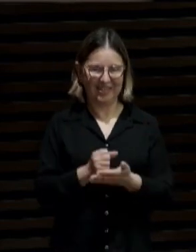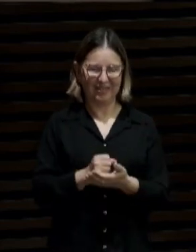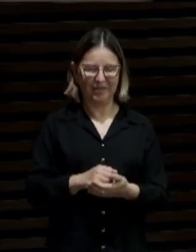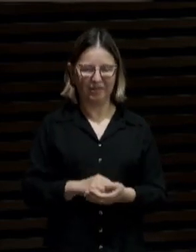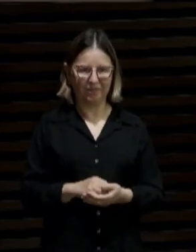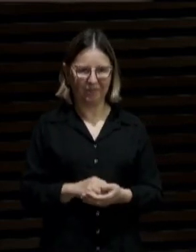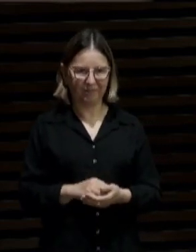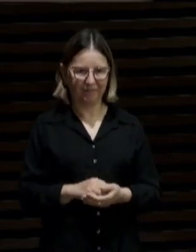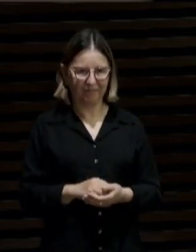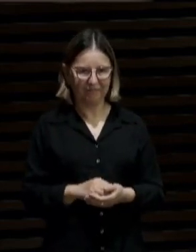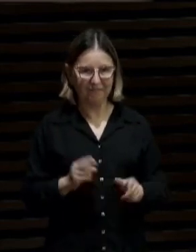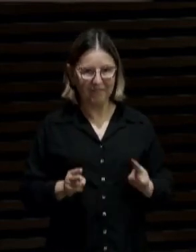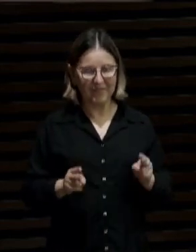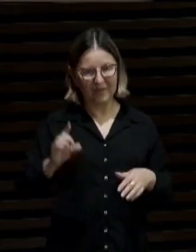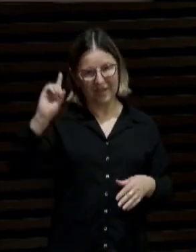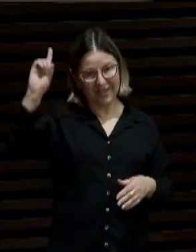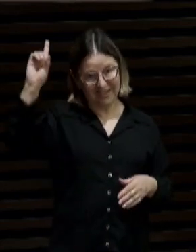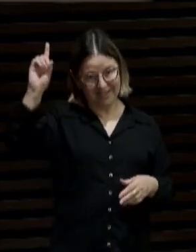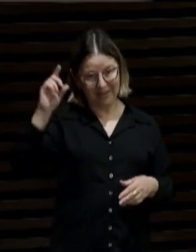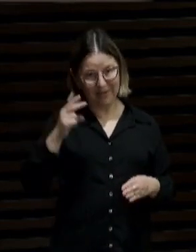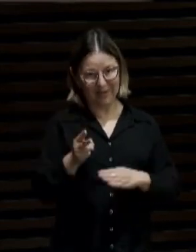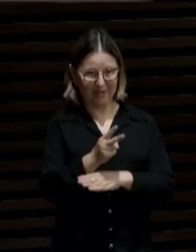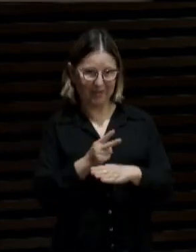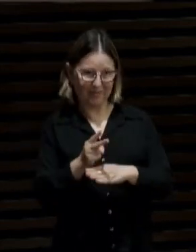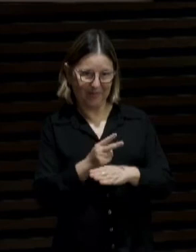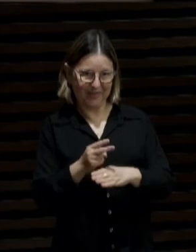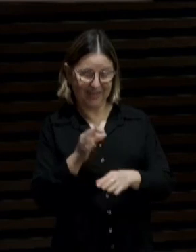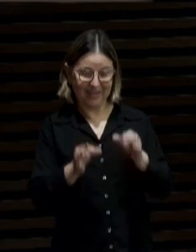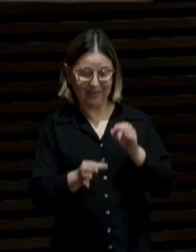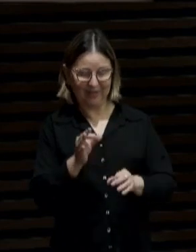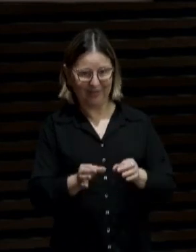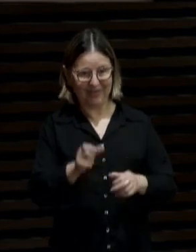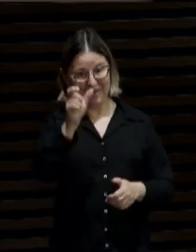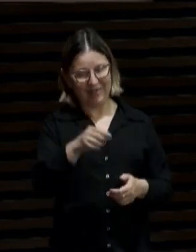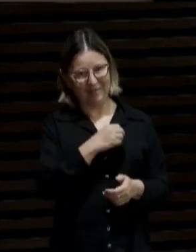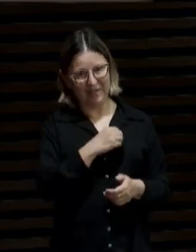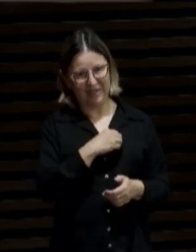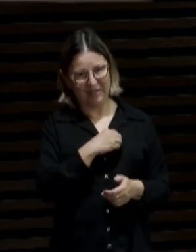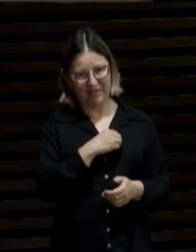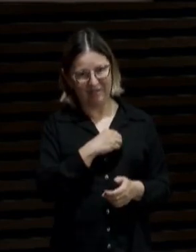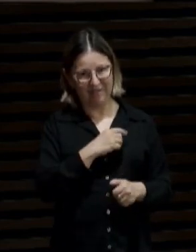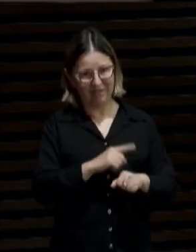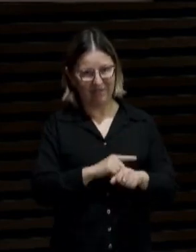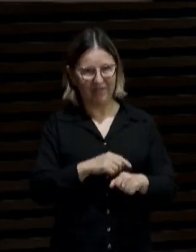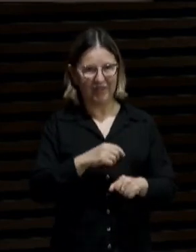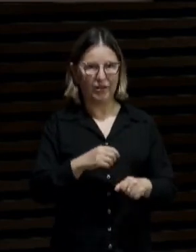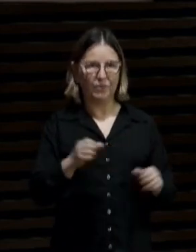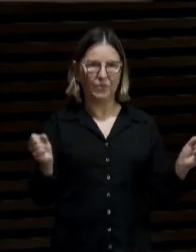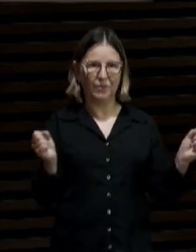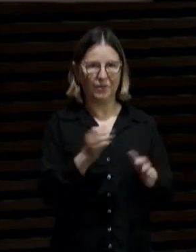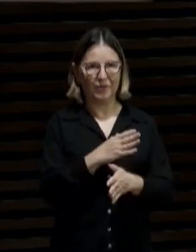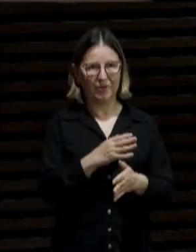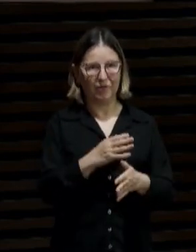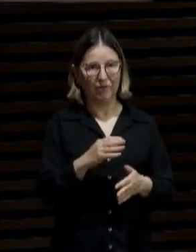Sempre foi Deus quem buscou e justificou o ímpio, seja no Novo ou no Antigo Testamento. Não há